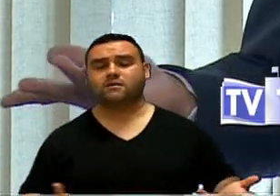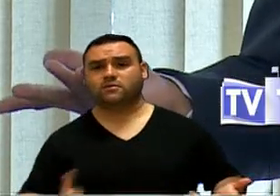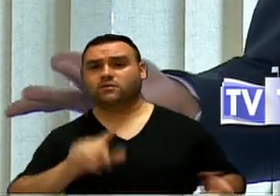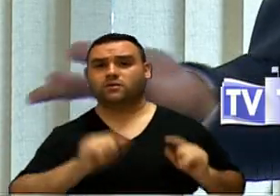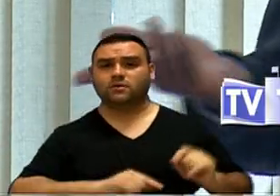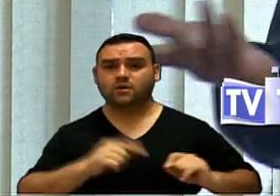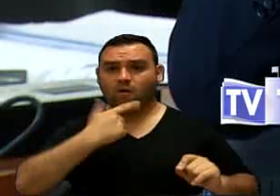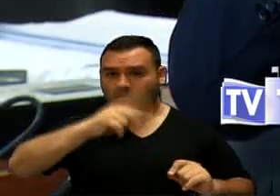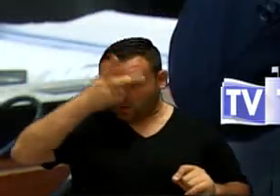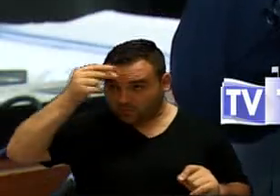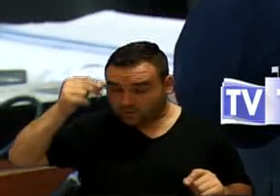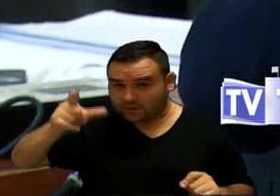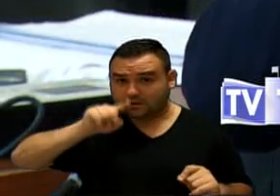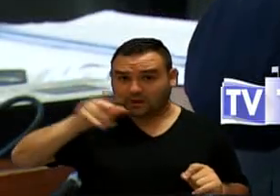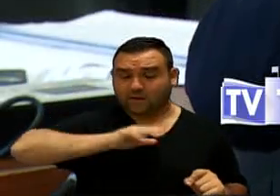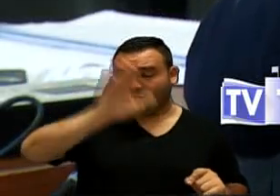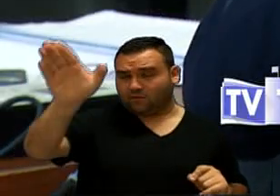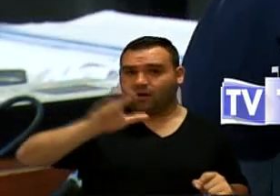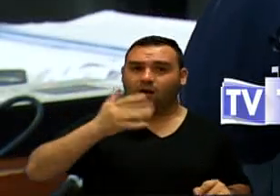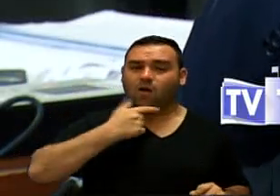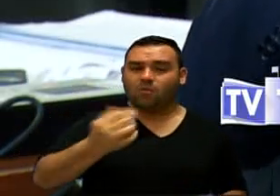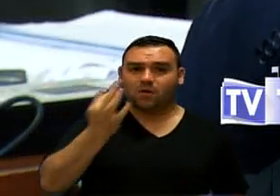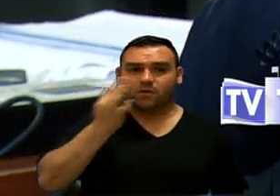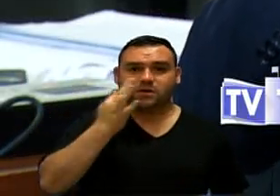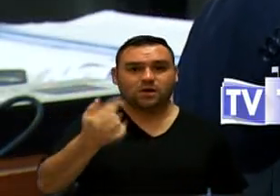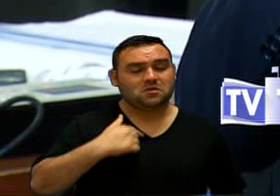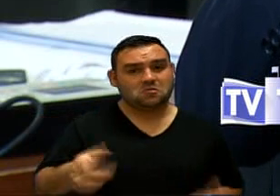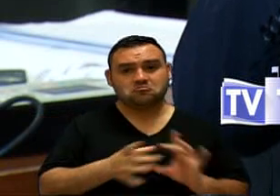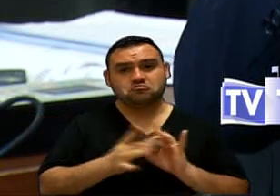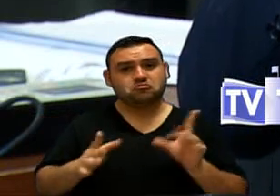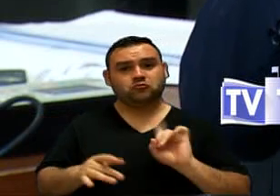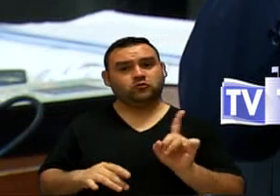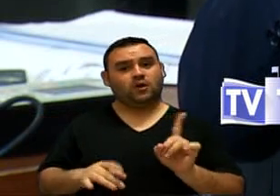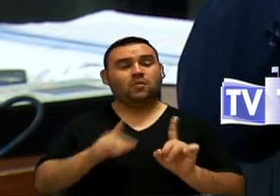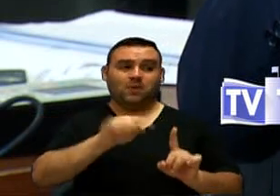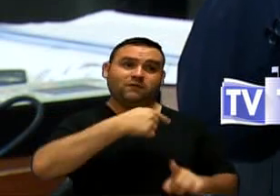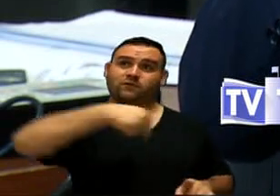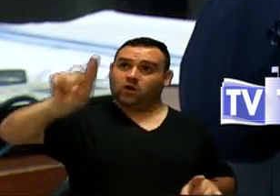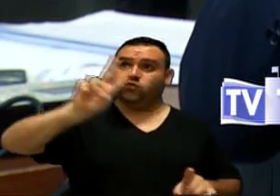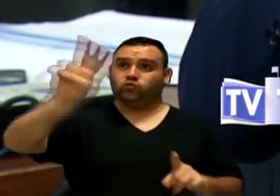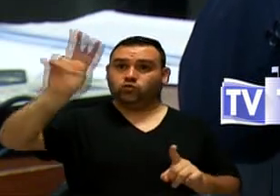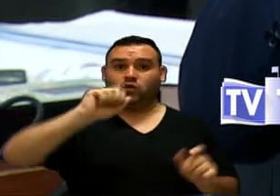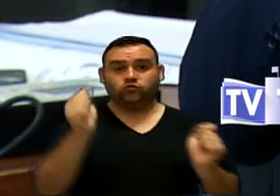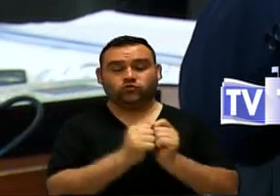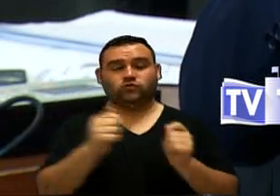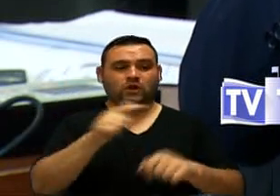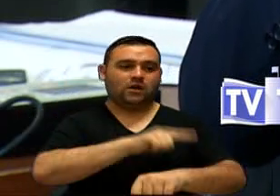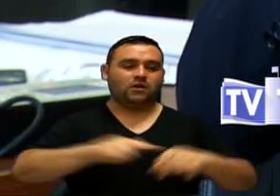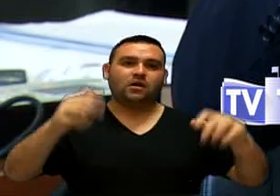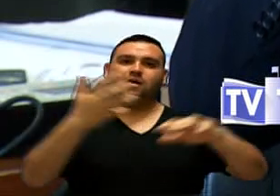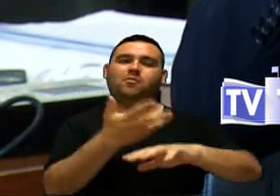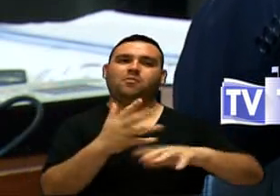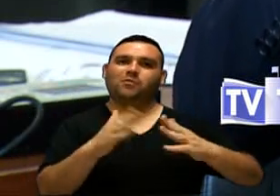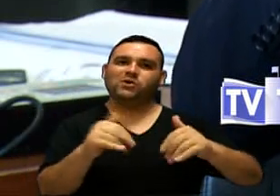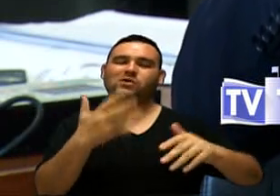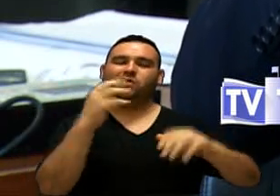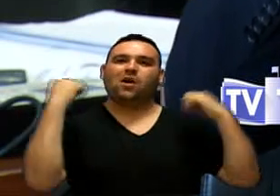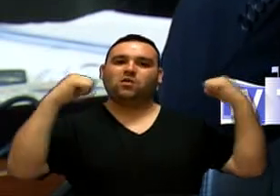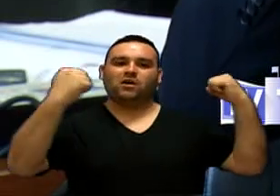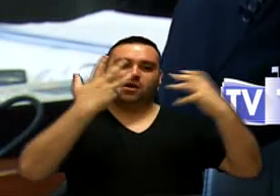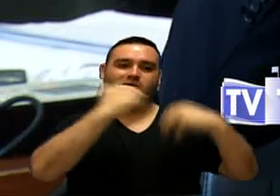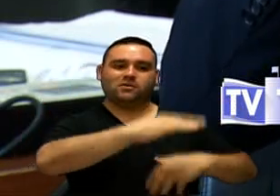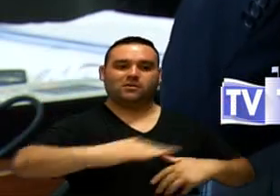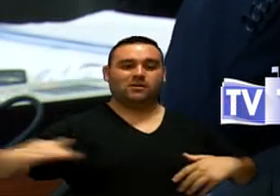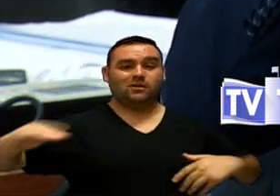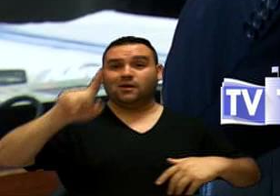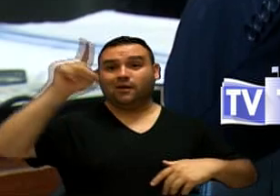presidente, que o seu prefeito, se for lá com o Dini, eu não tenho essa liberdade. Mas se o senhor for lá com o Dini pedir educação física para o infantil... Eu